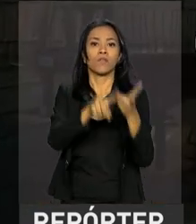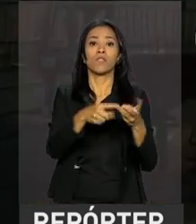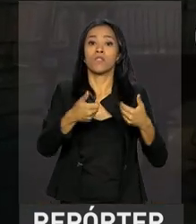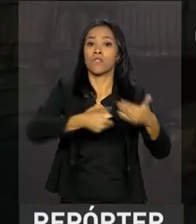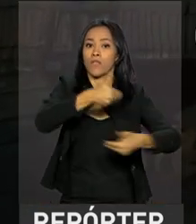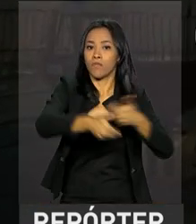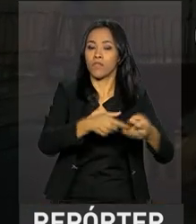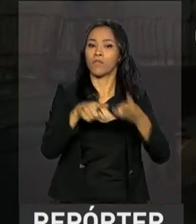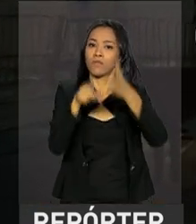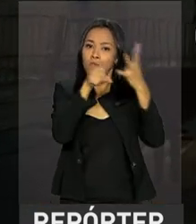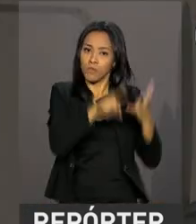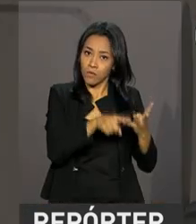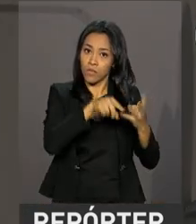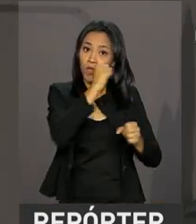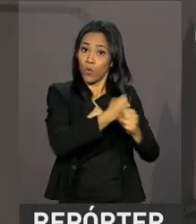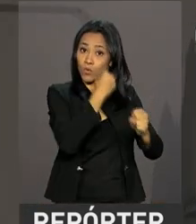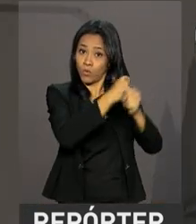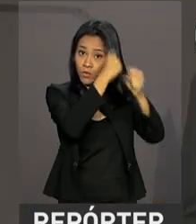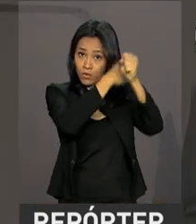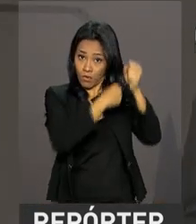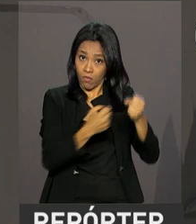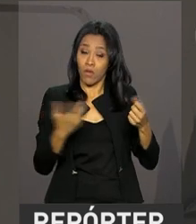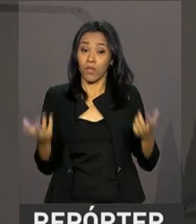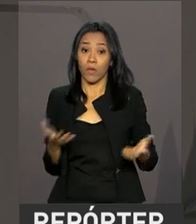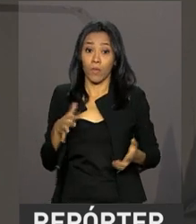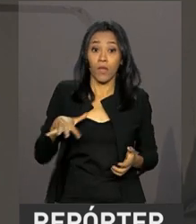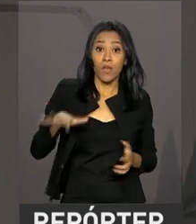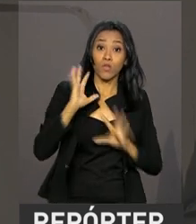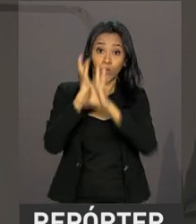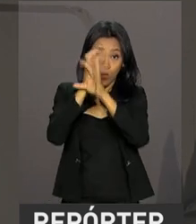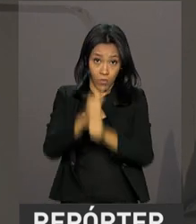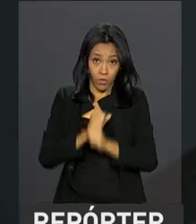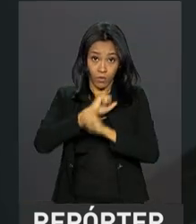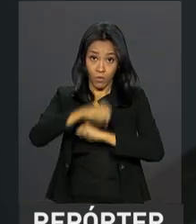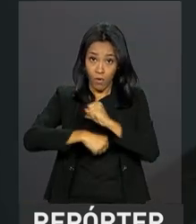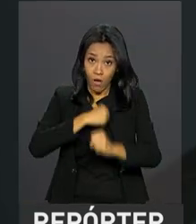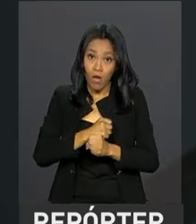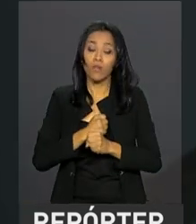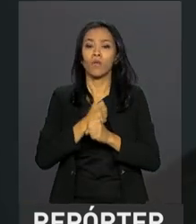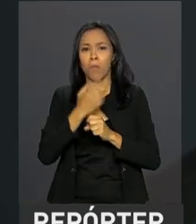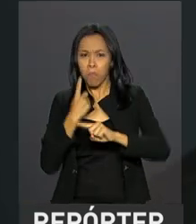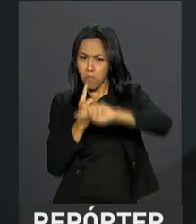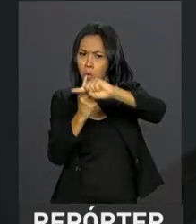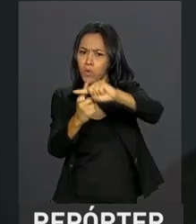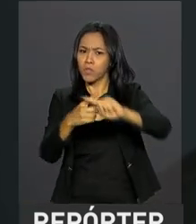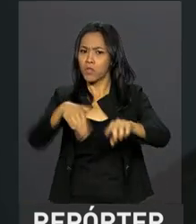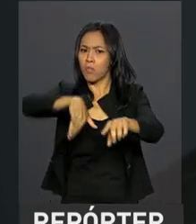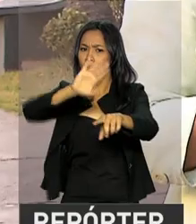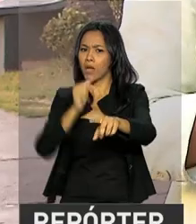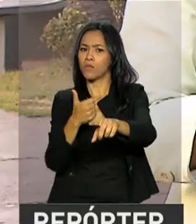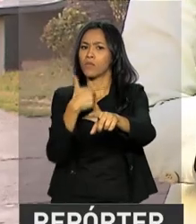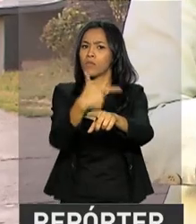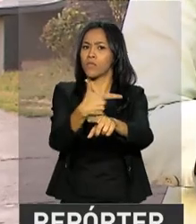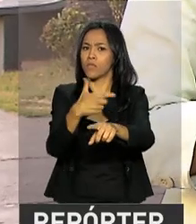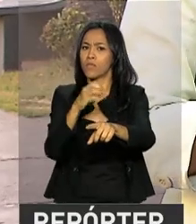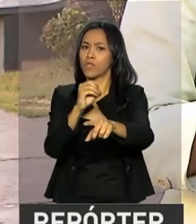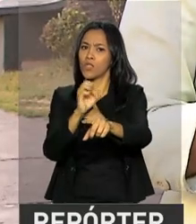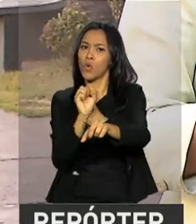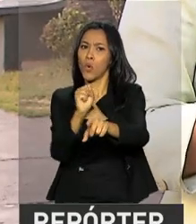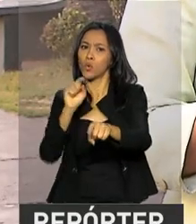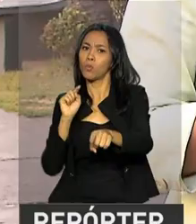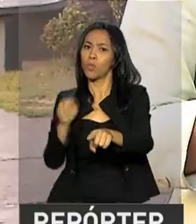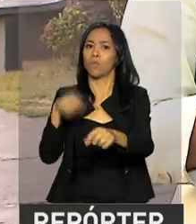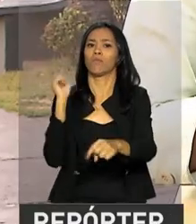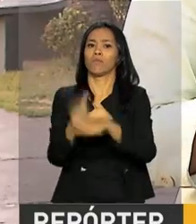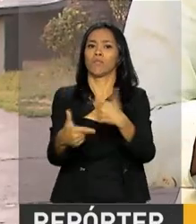civil no acumulado do ano o saldo positivo é de mais de 208 mil empregos o ministério do trabalho